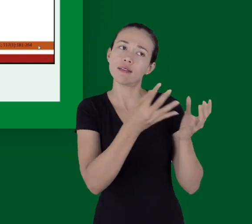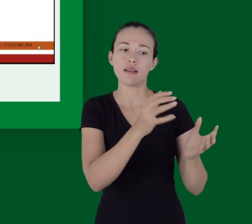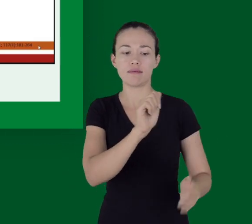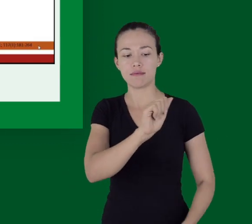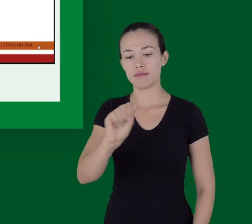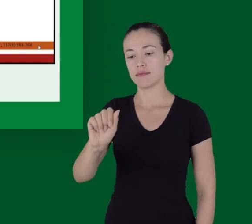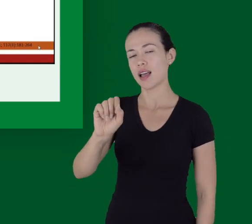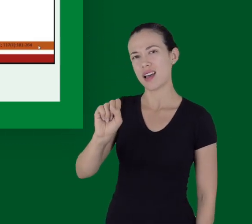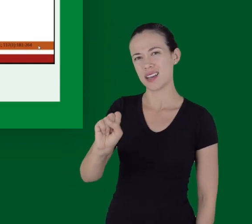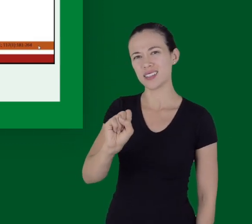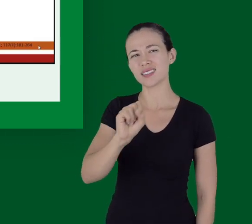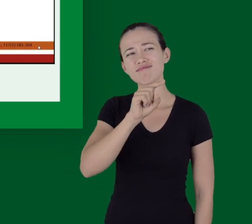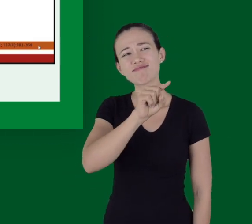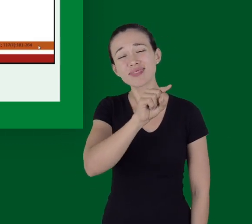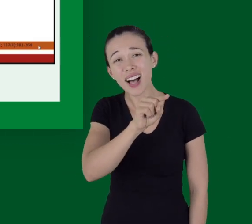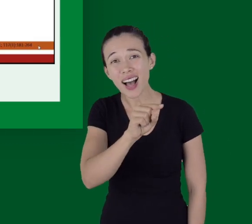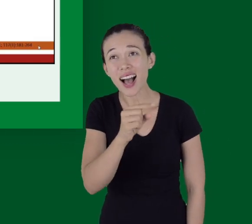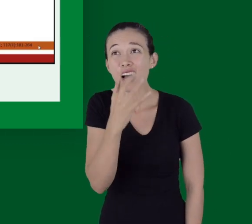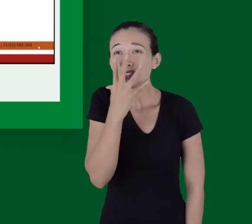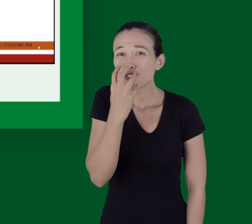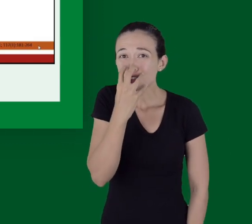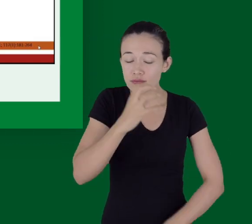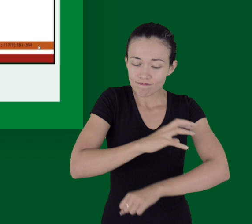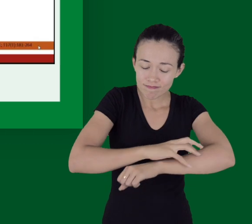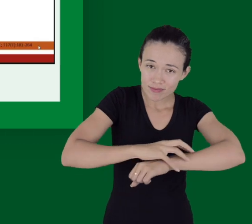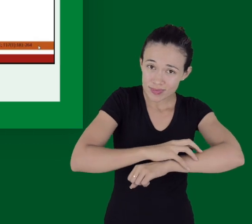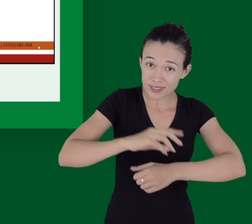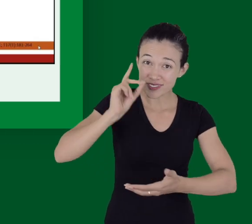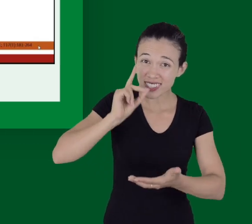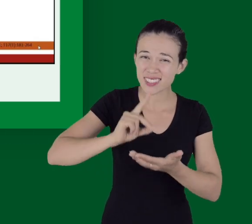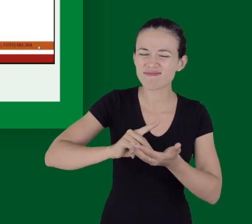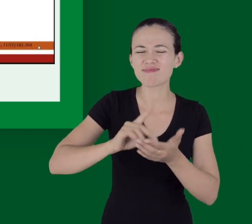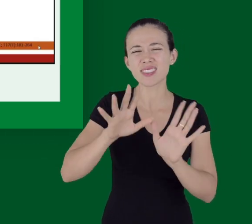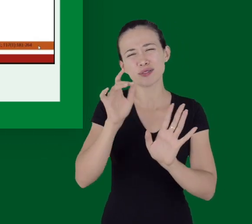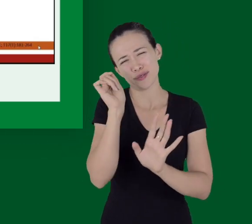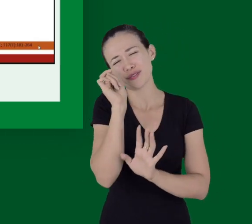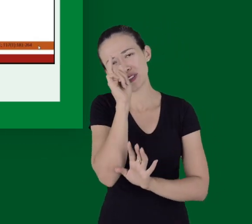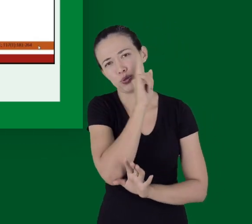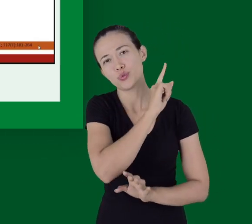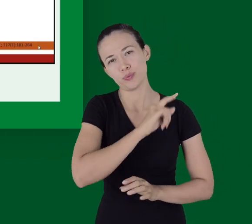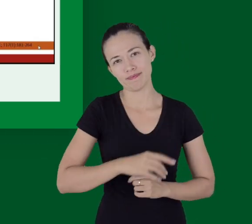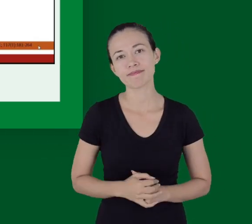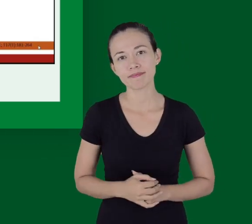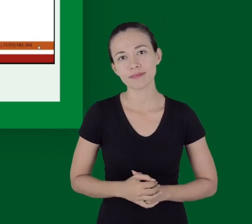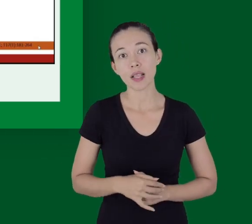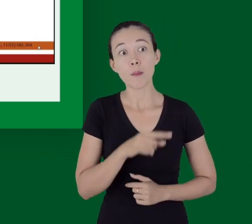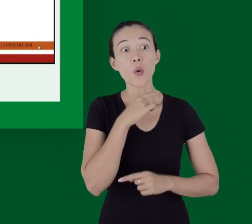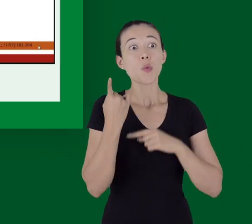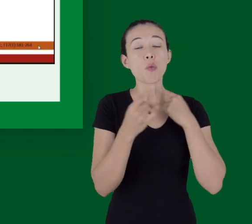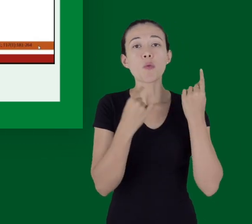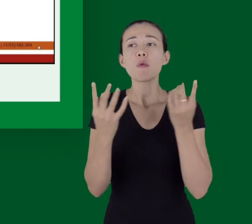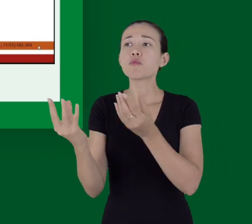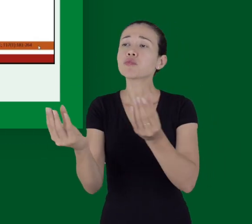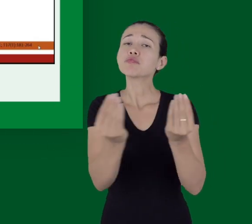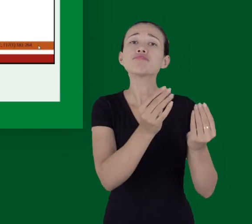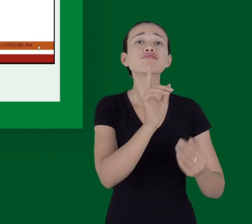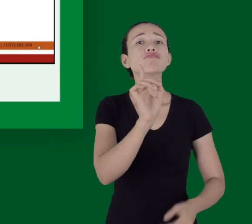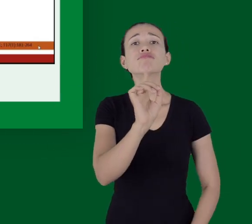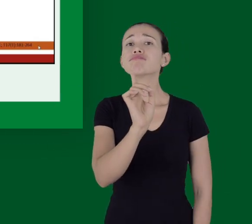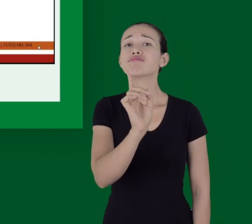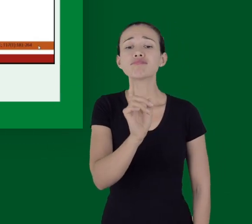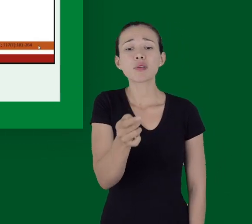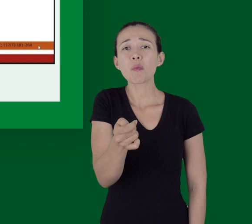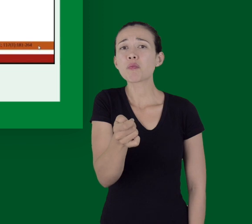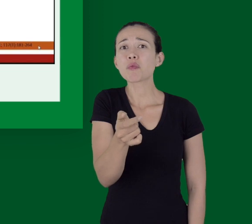tá? É muito raro um paciente ter alergia mesmo ao AS. É uma das drogas que mais diminui